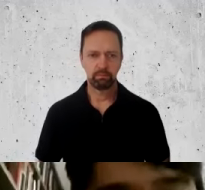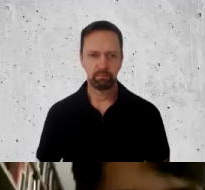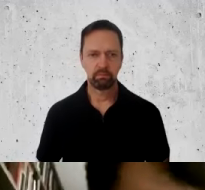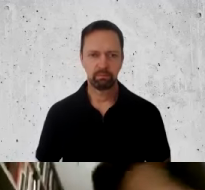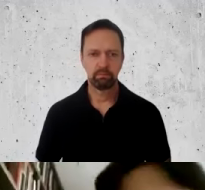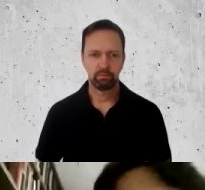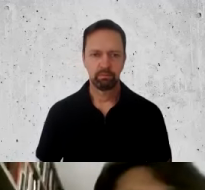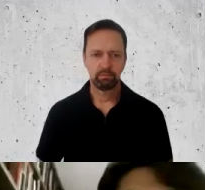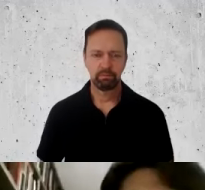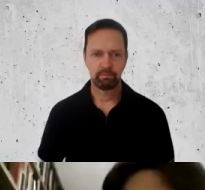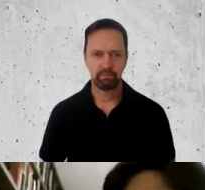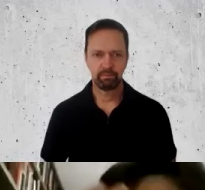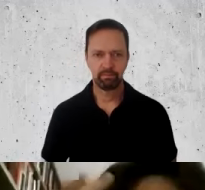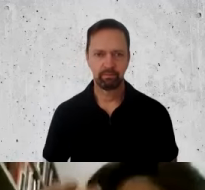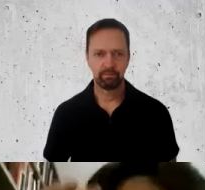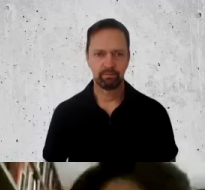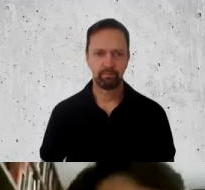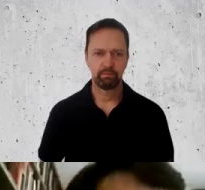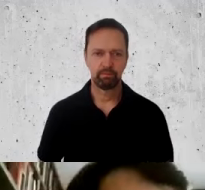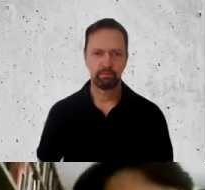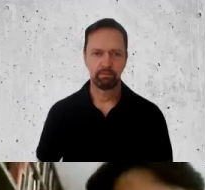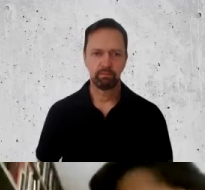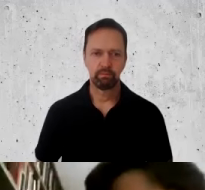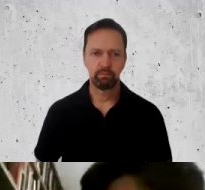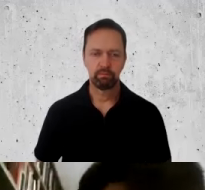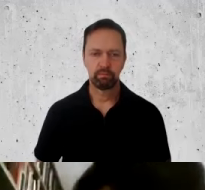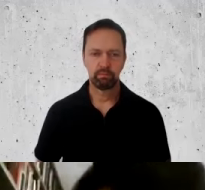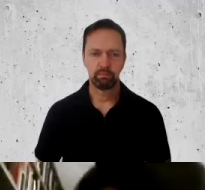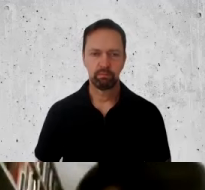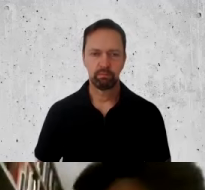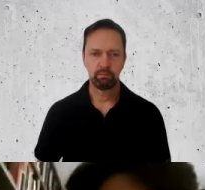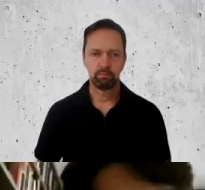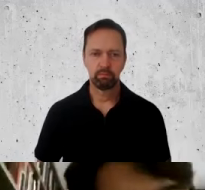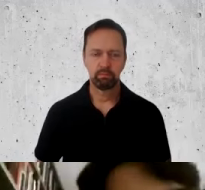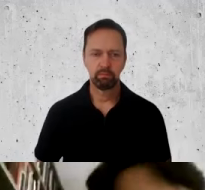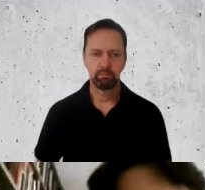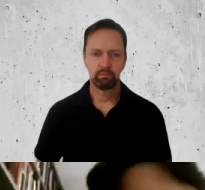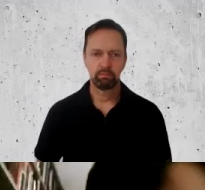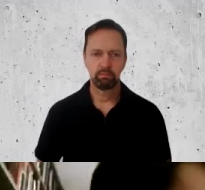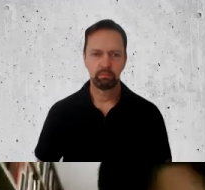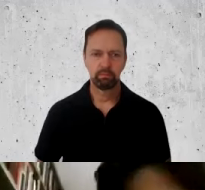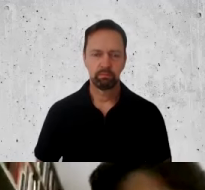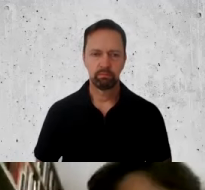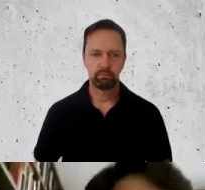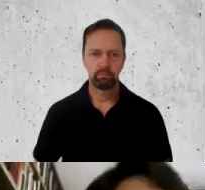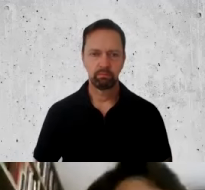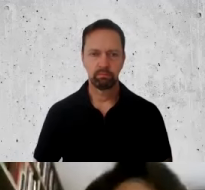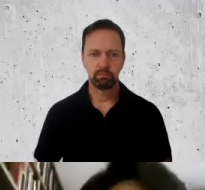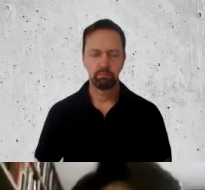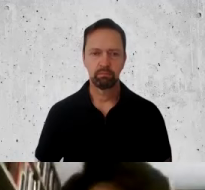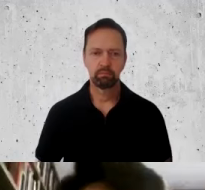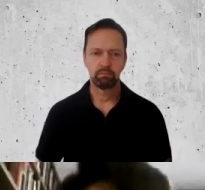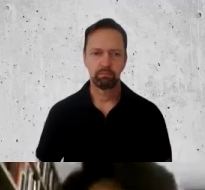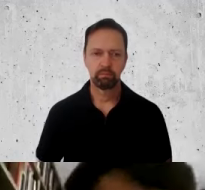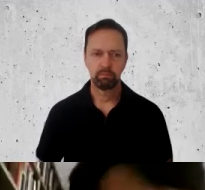estou descobrindo e que vocês já conhecem muito bem. Mas também como alguém integrante do judiciário, assim